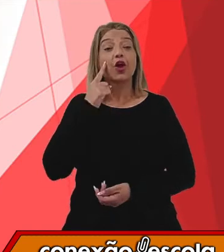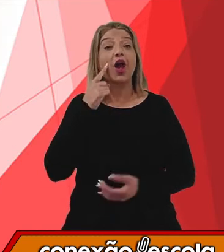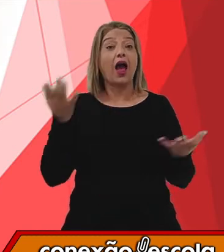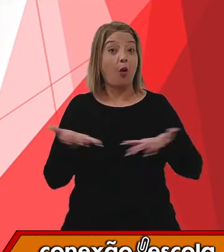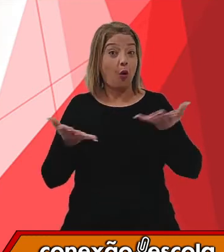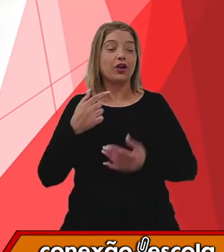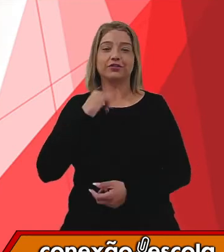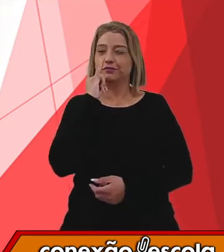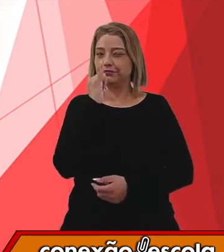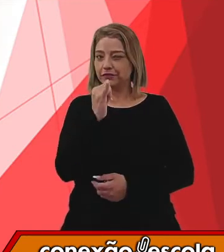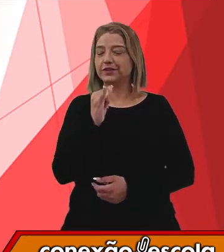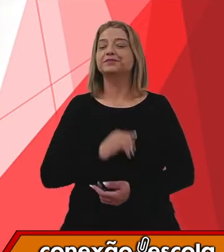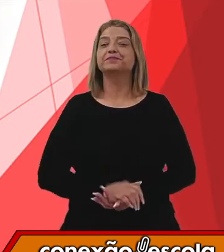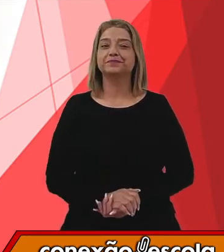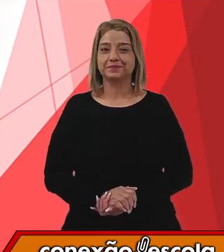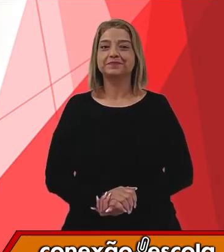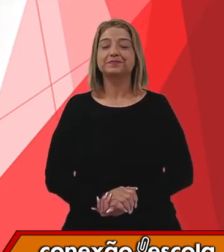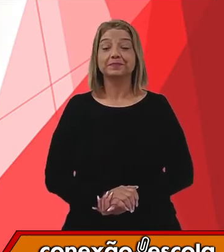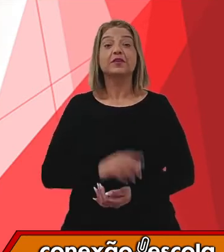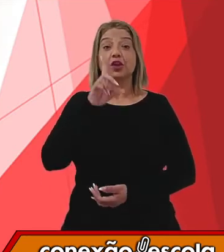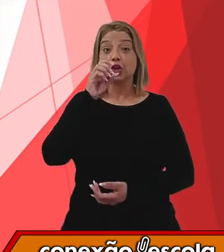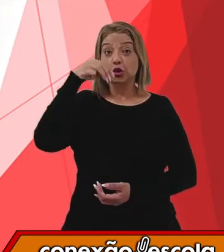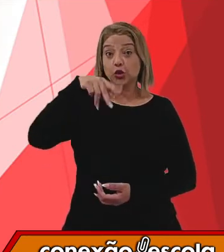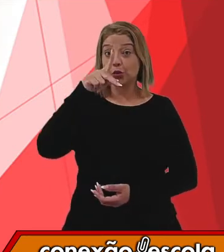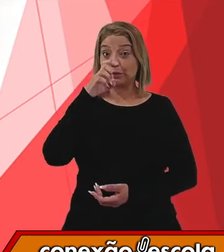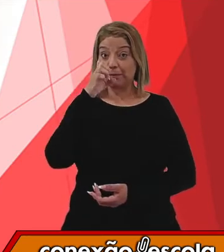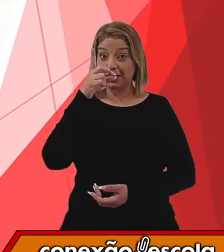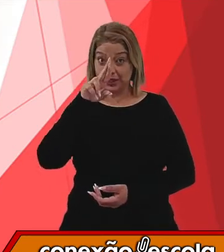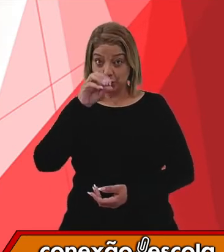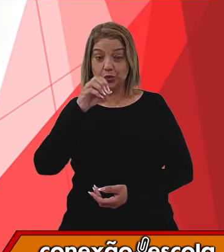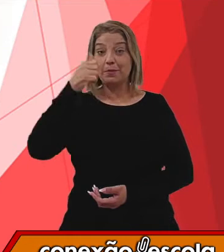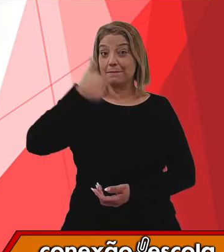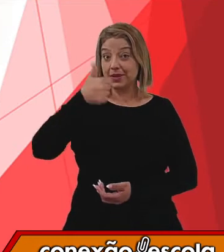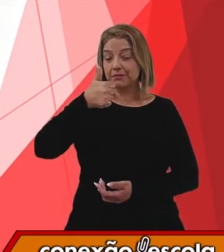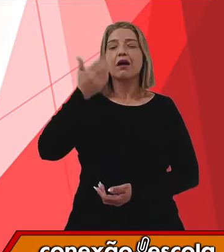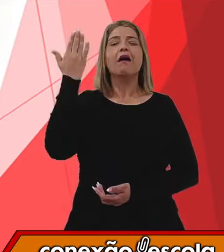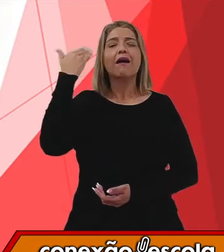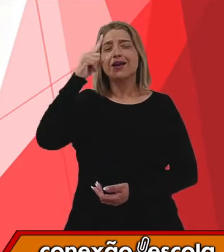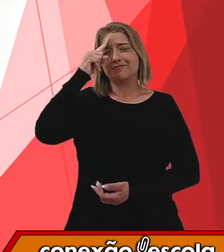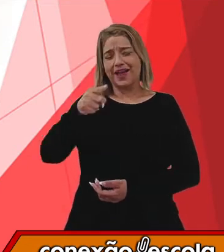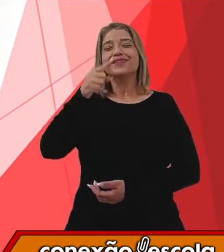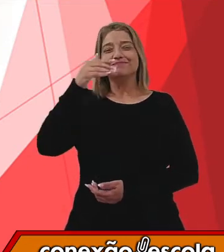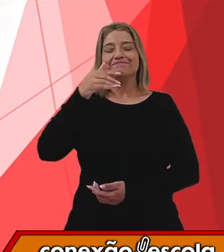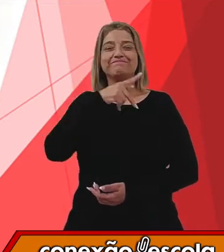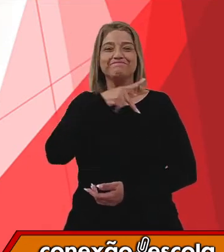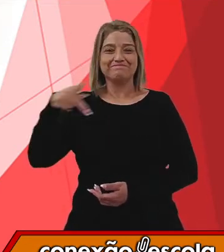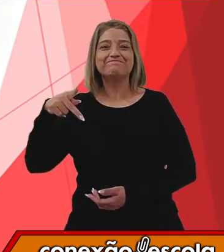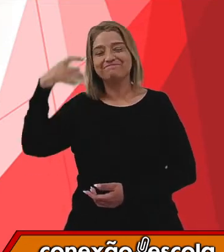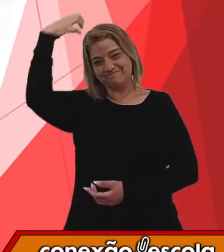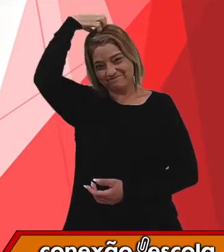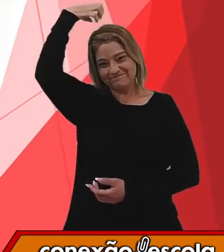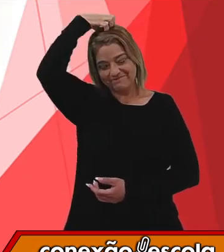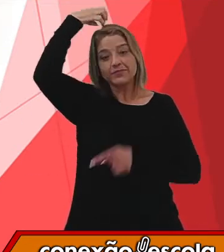Deixa eu contar algo para vocês. Dom Pedro I, que era quem mandava na época, já havia convidado